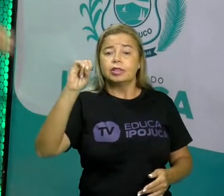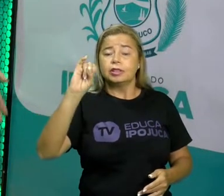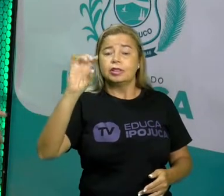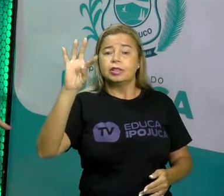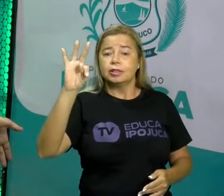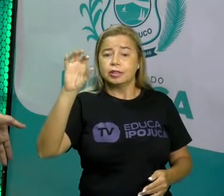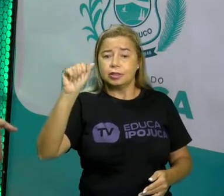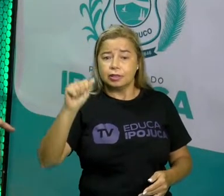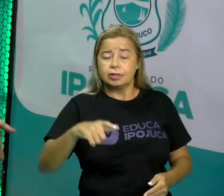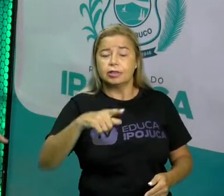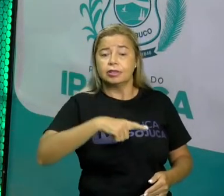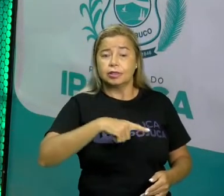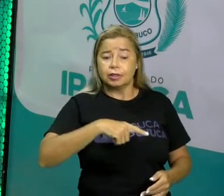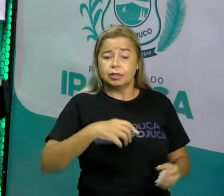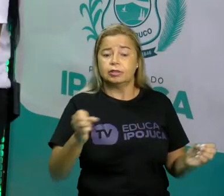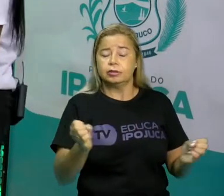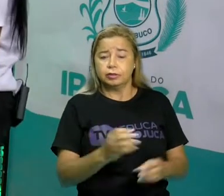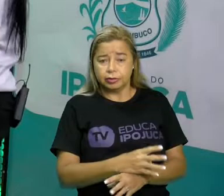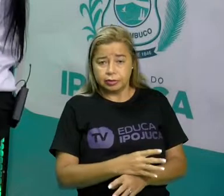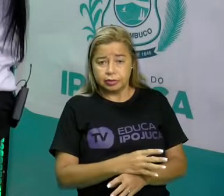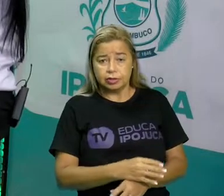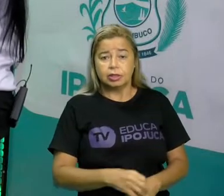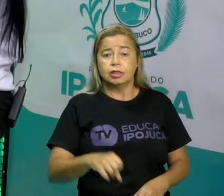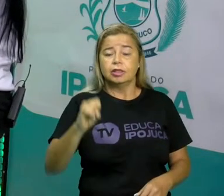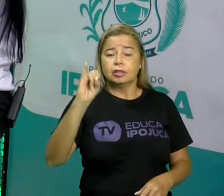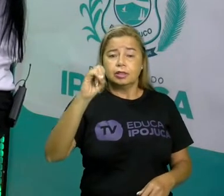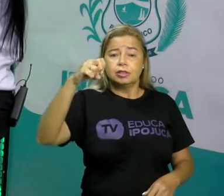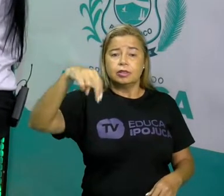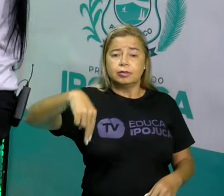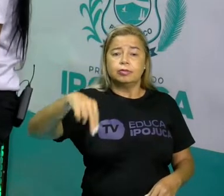Infinita não tem fim.